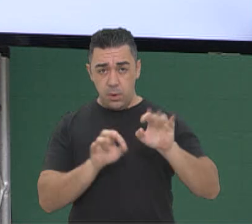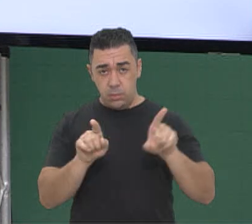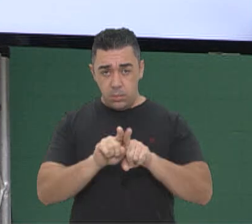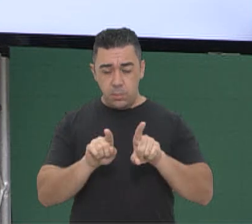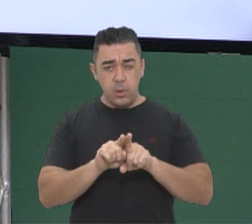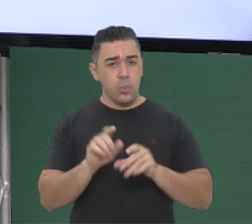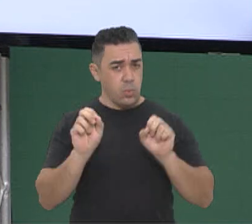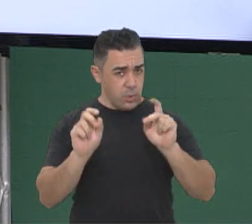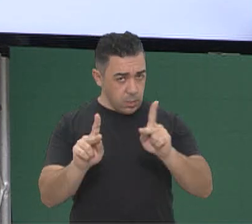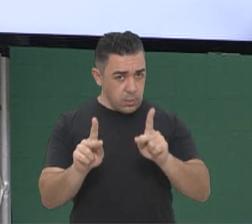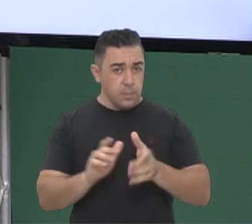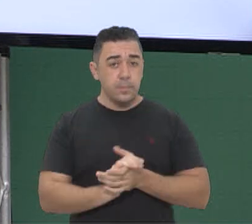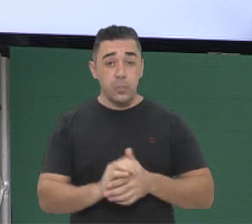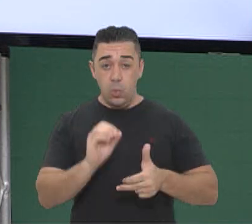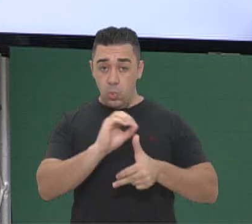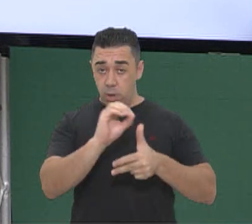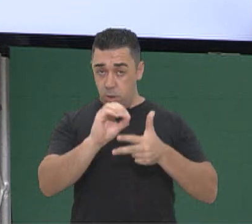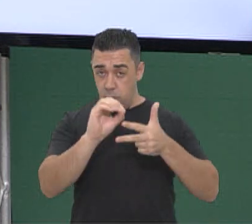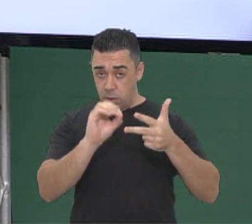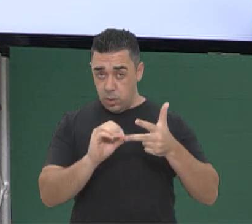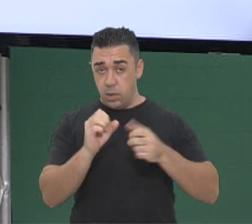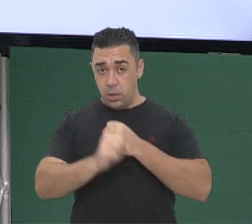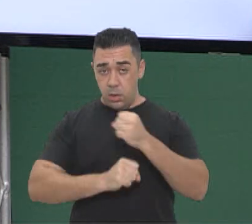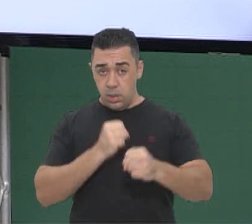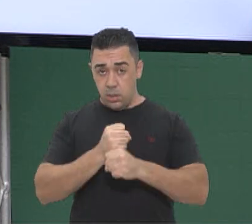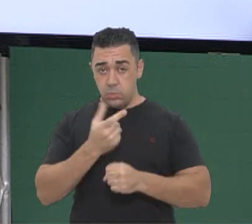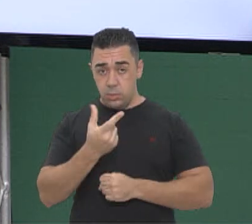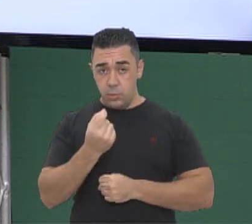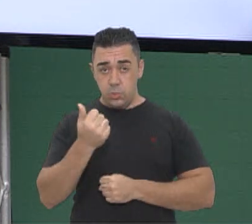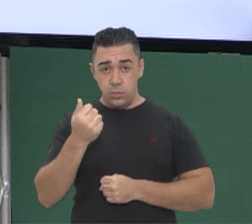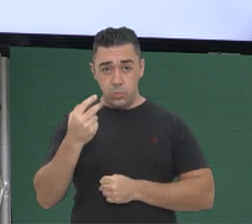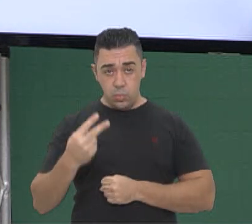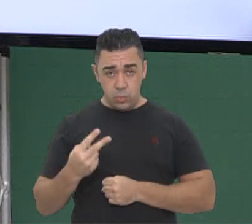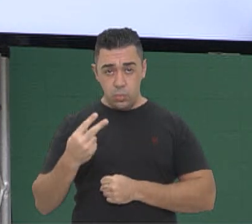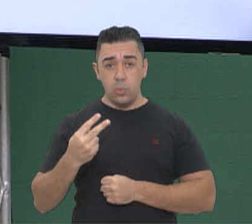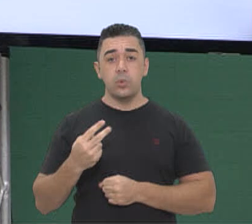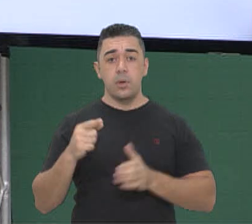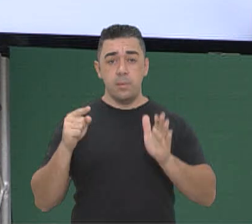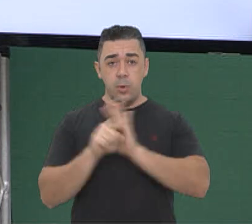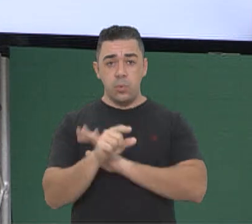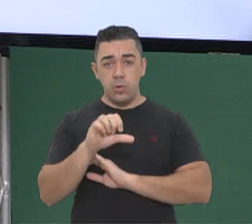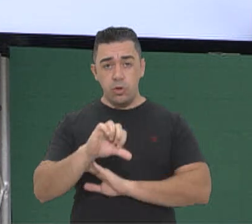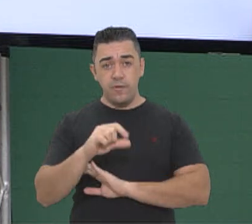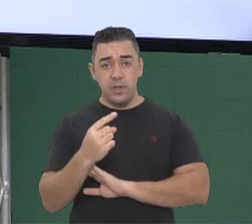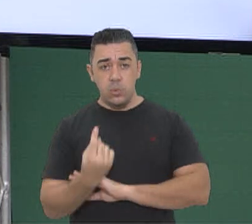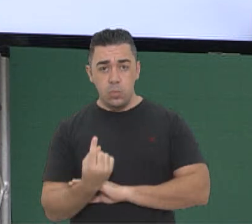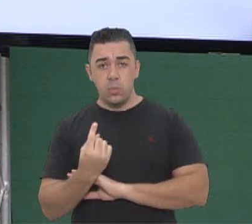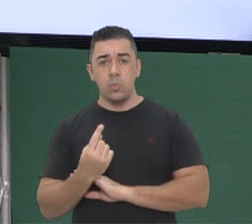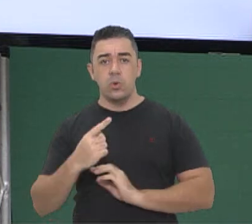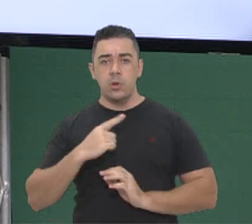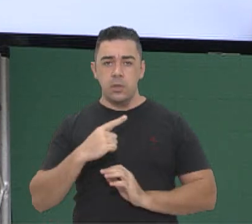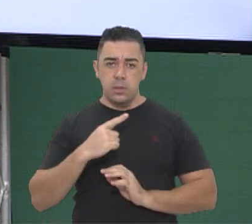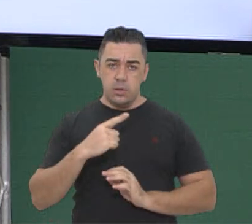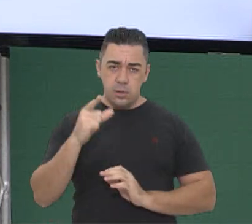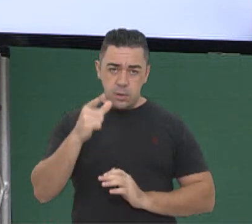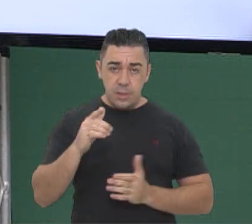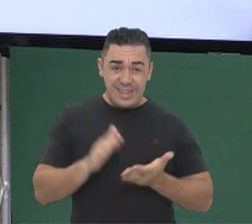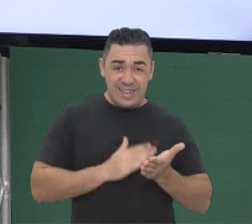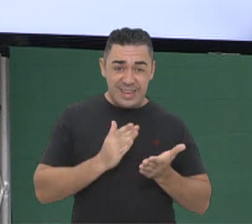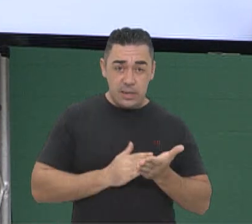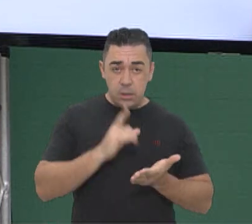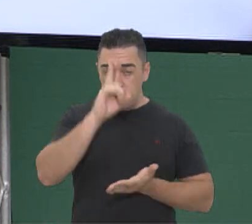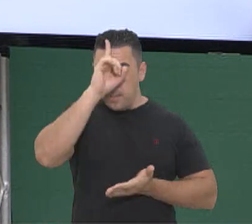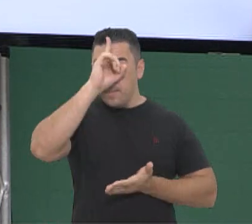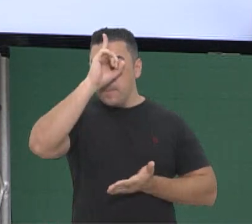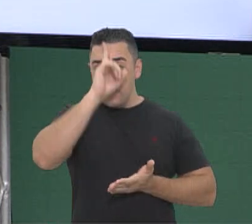ok? Então, uma questão do Enem de 2012, a questão 91, que está no caderno, ou el quaderno